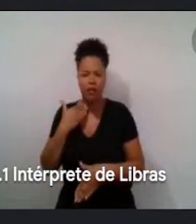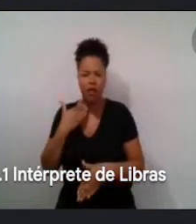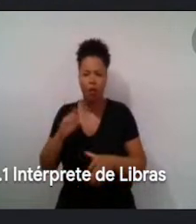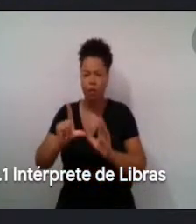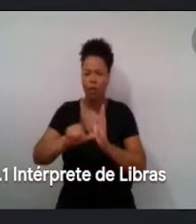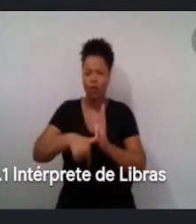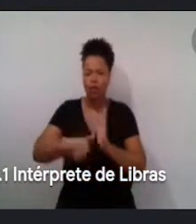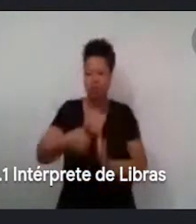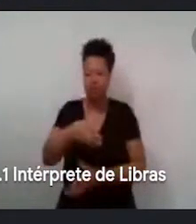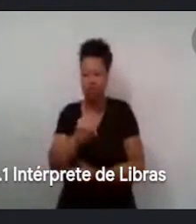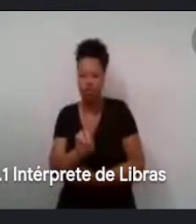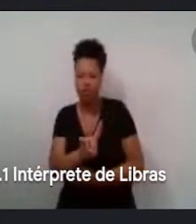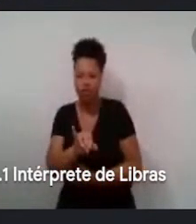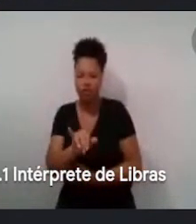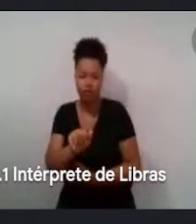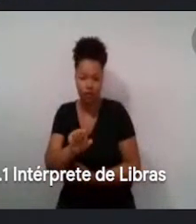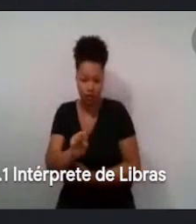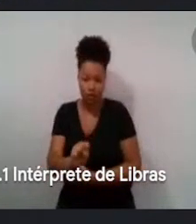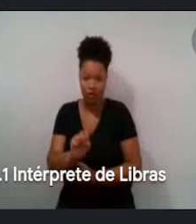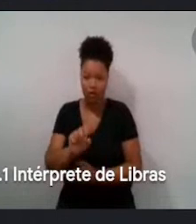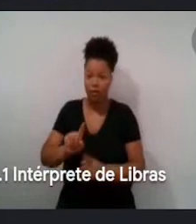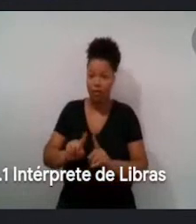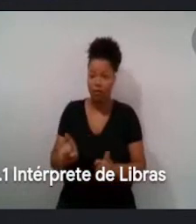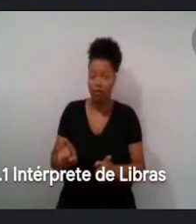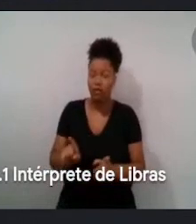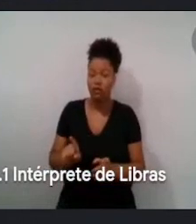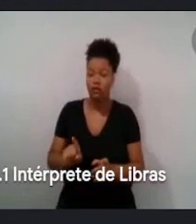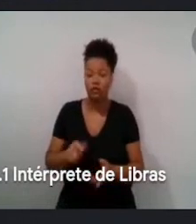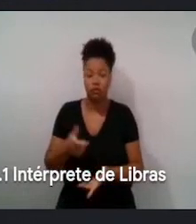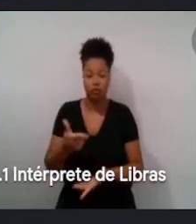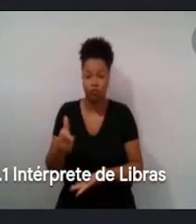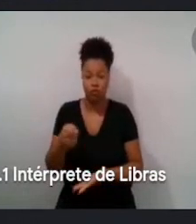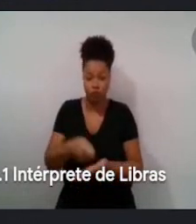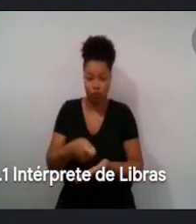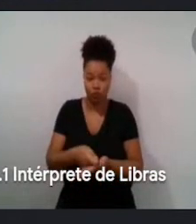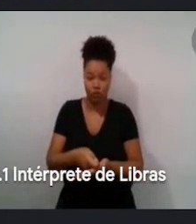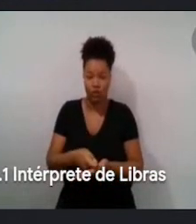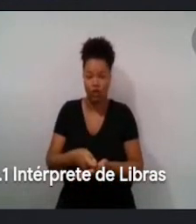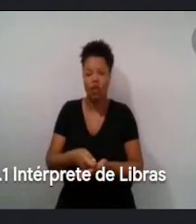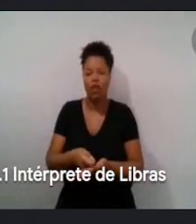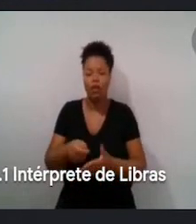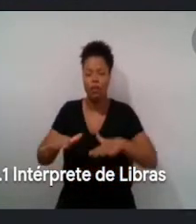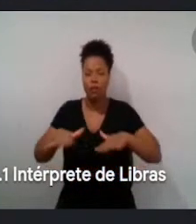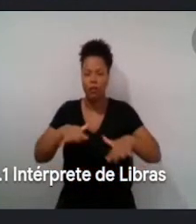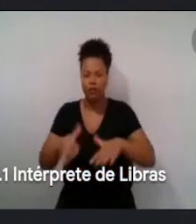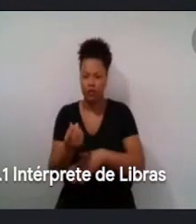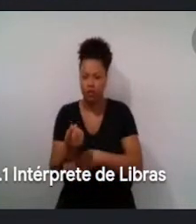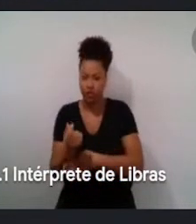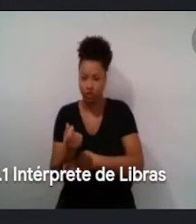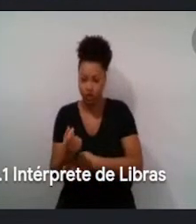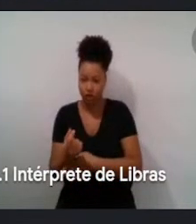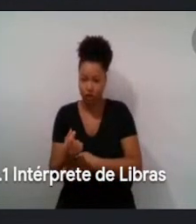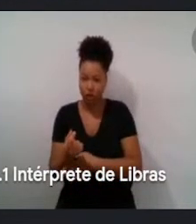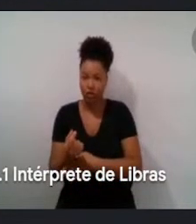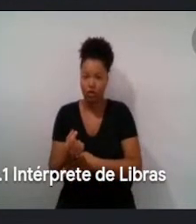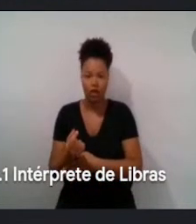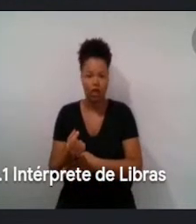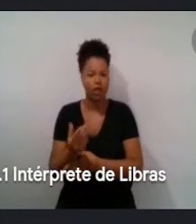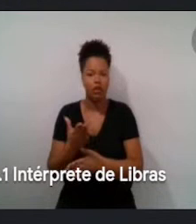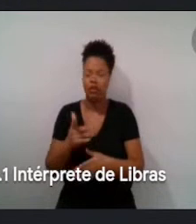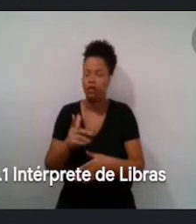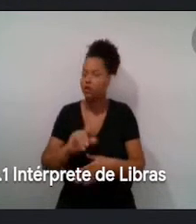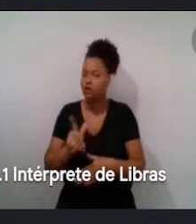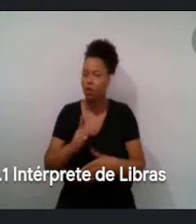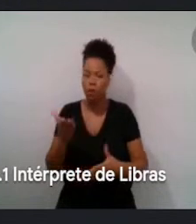dias, mesmo não estando obrigado a movimentar recursos financeiros sem transitar por ela, não impediu a fiscalização